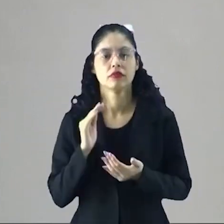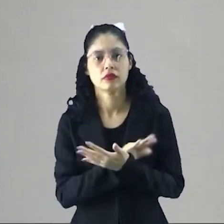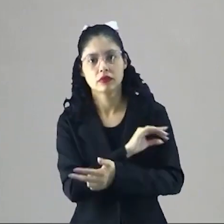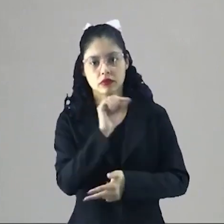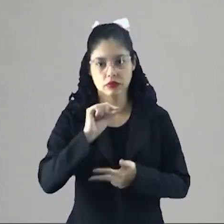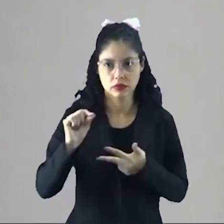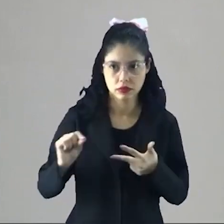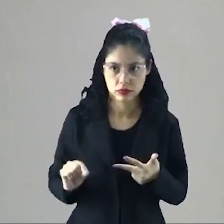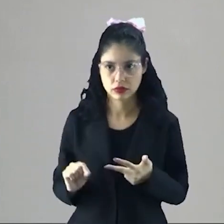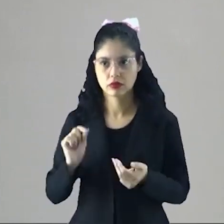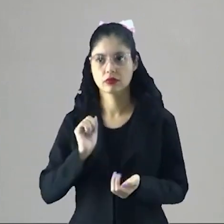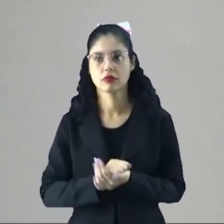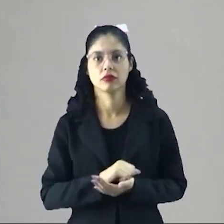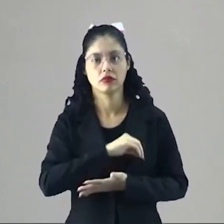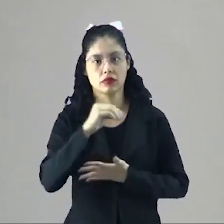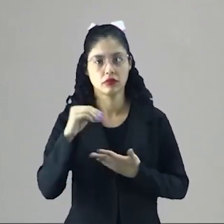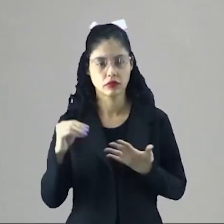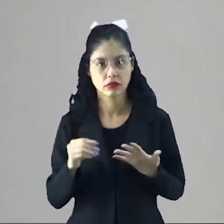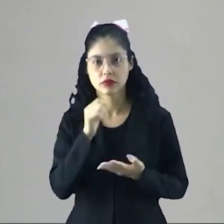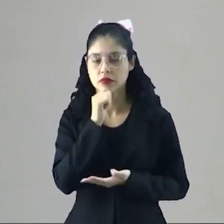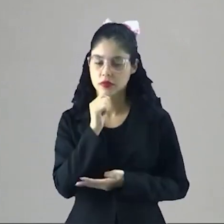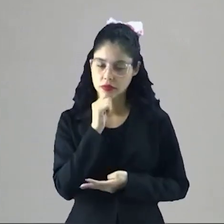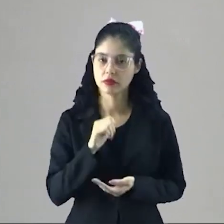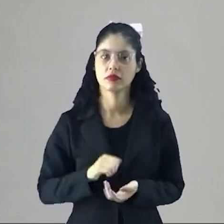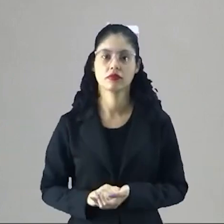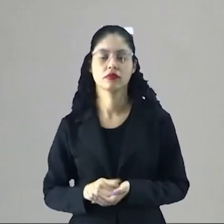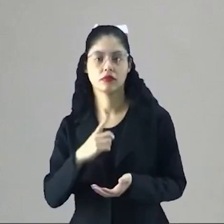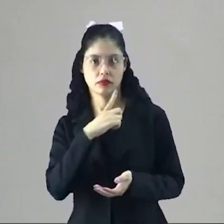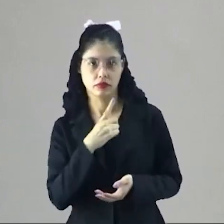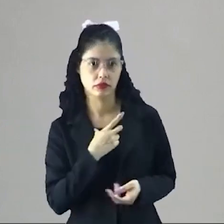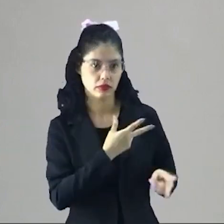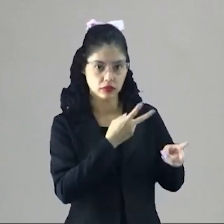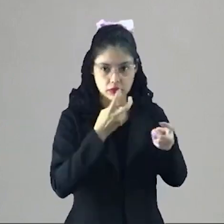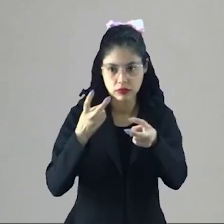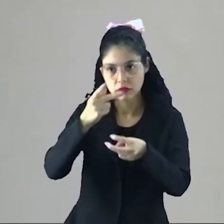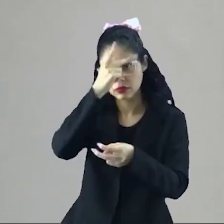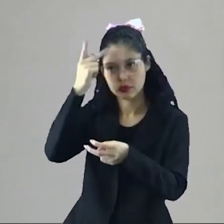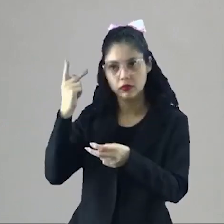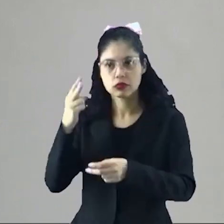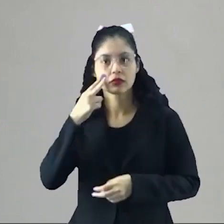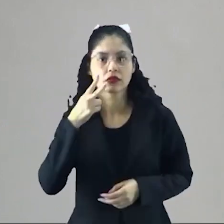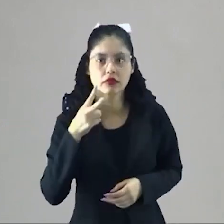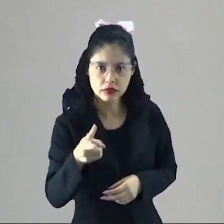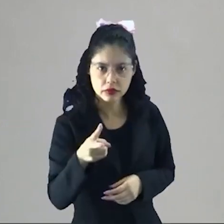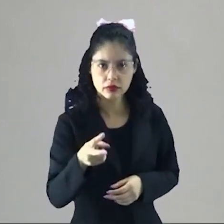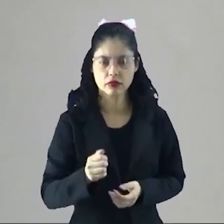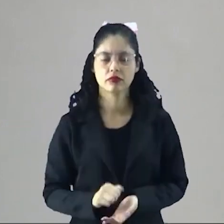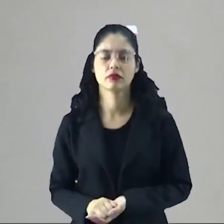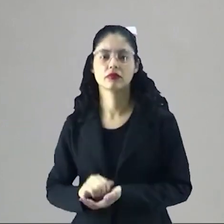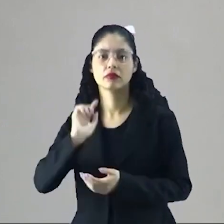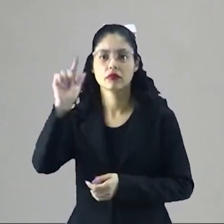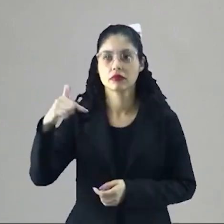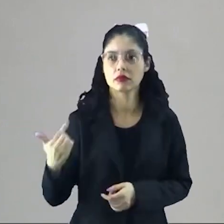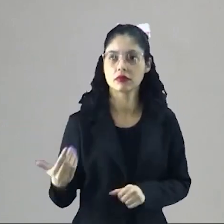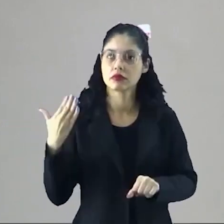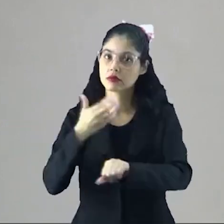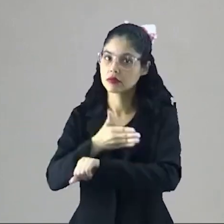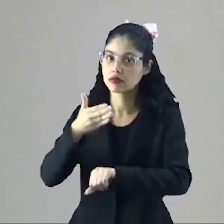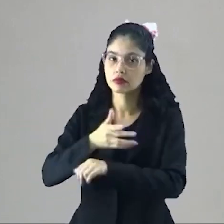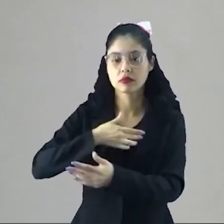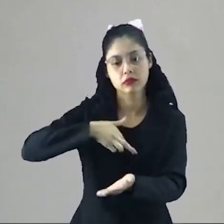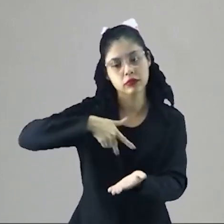alguns elementos ocupando esse espaço que o observador, né, o espectador, aquele